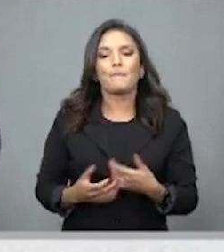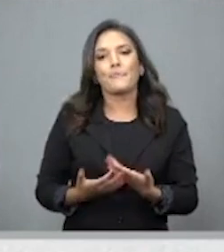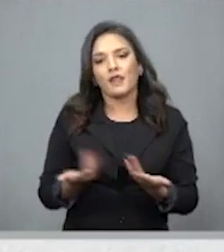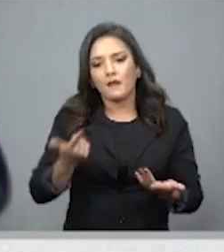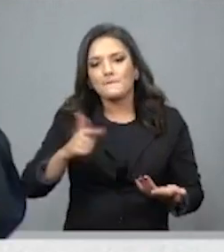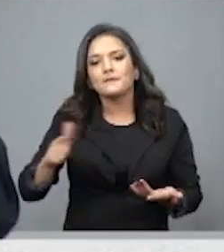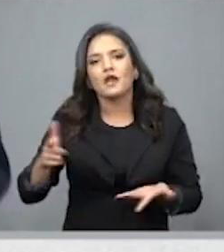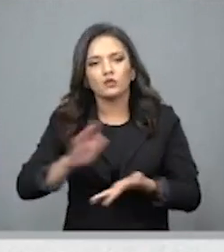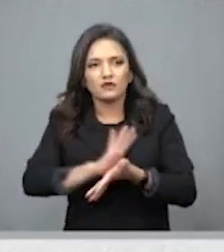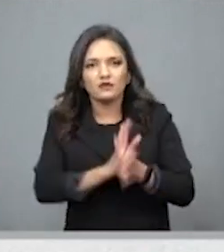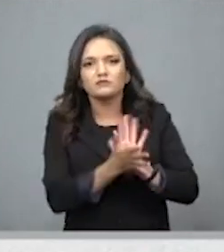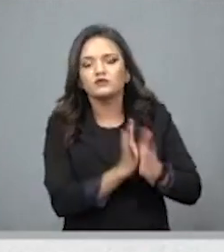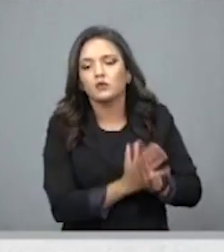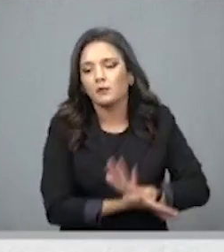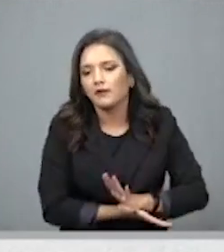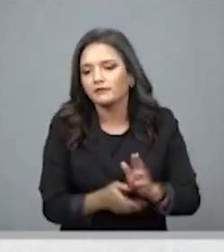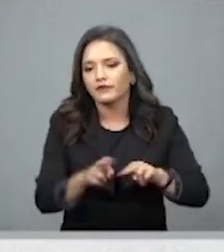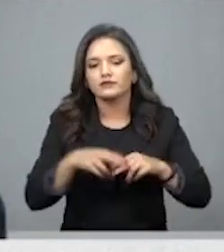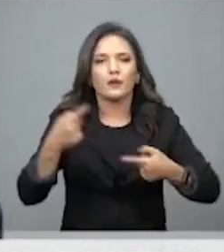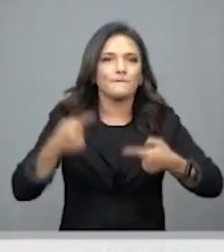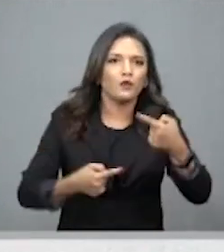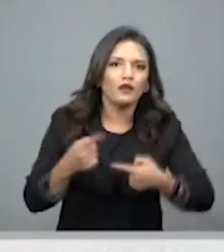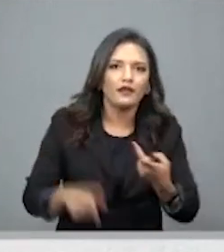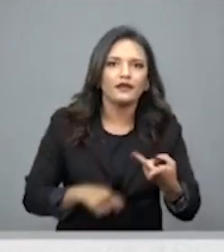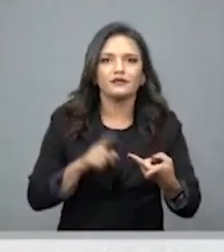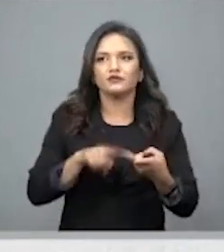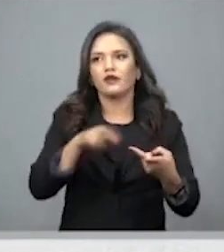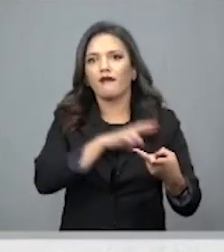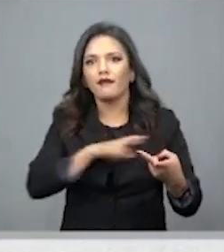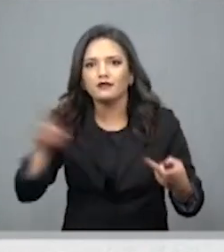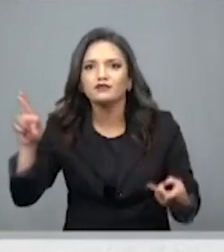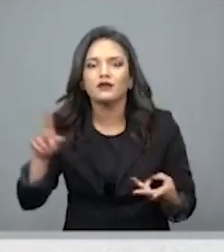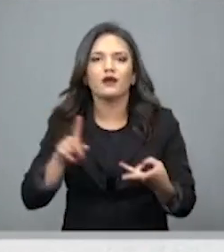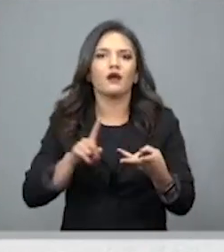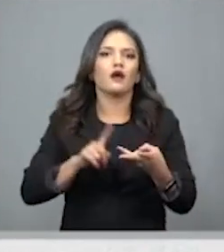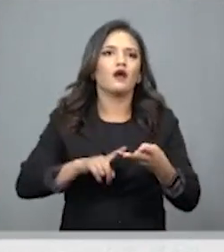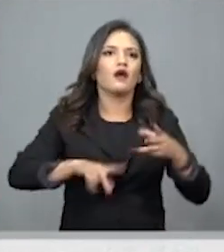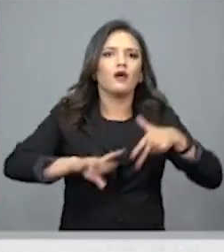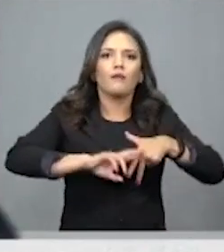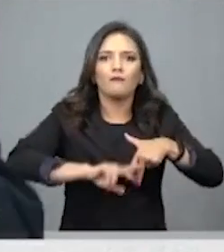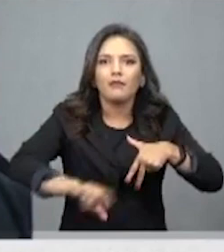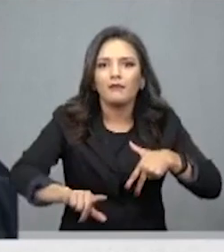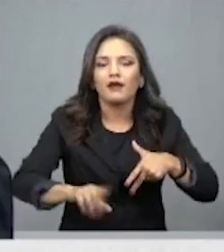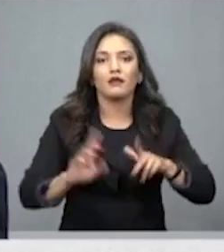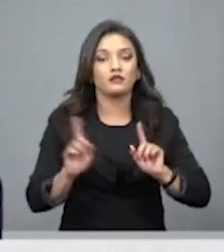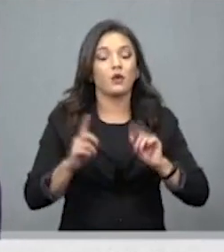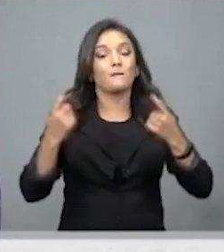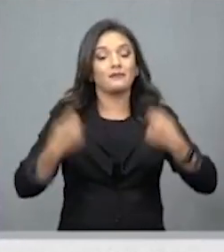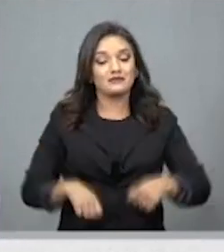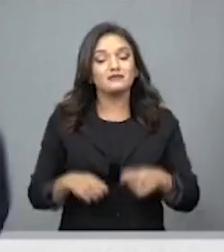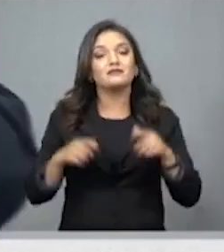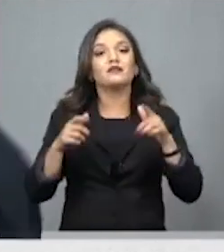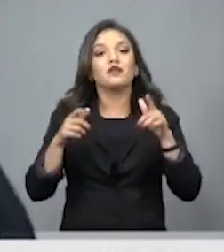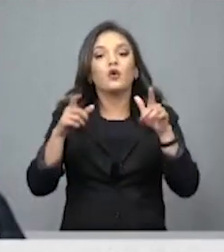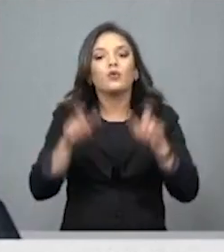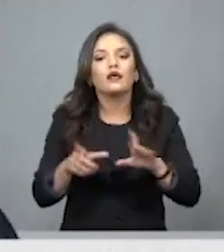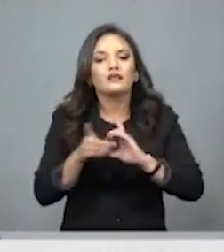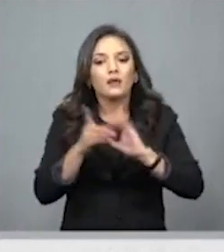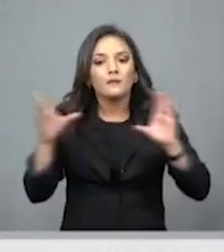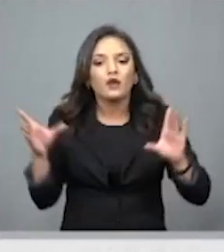política seja de orientação sexual seja de orientação religiosa tem que ser um espaço aberto e democrático e